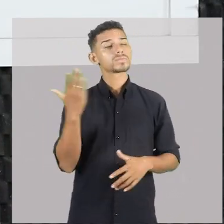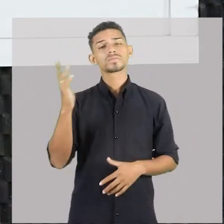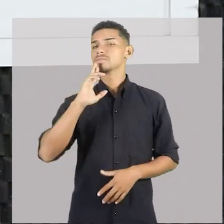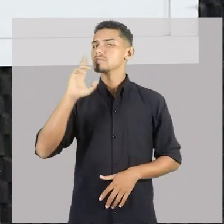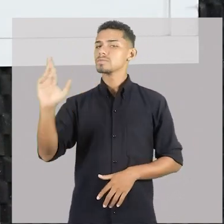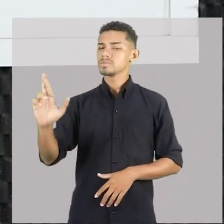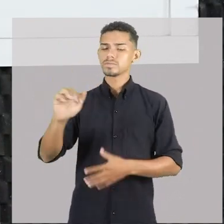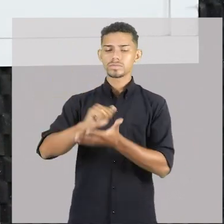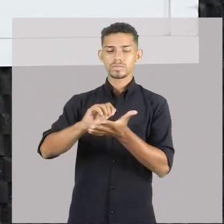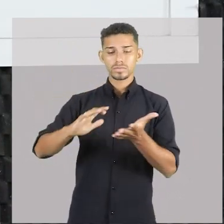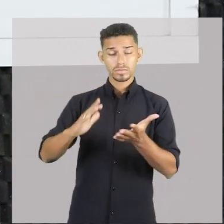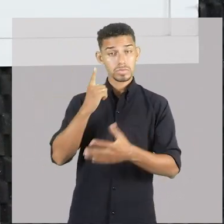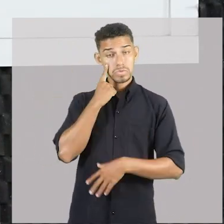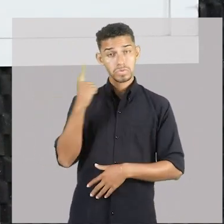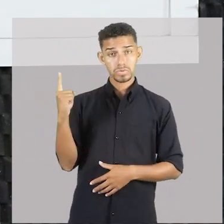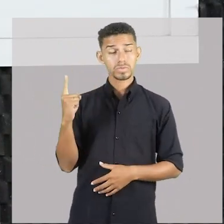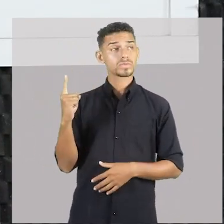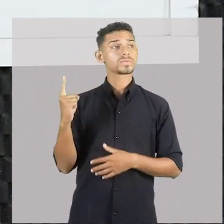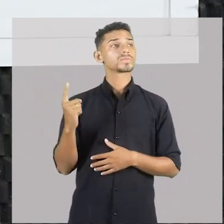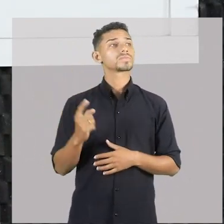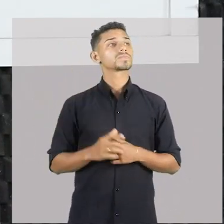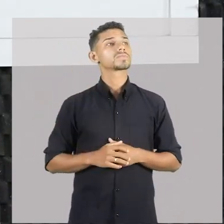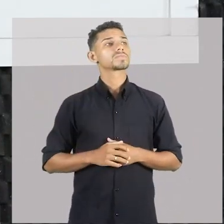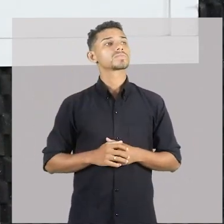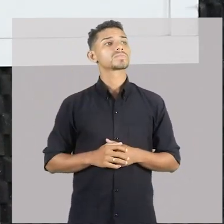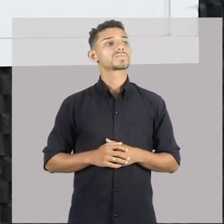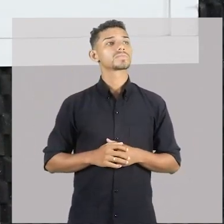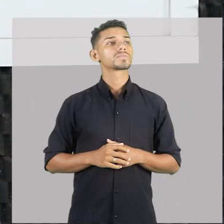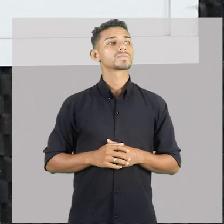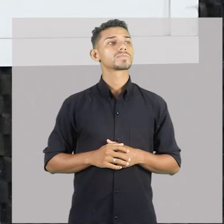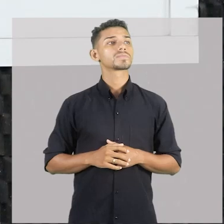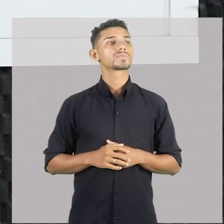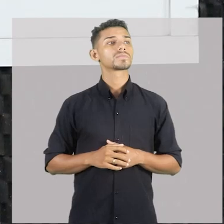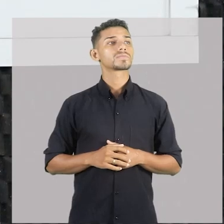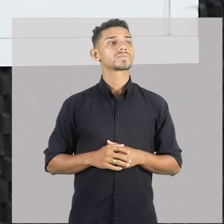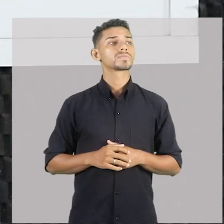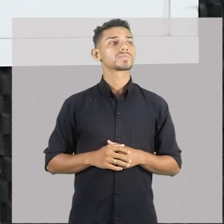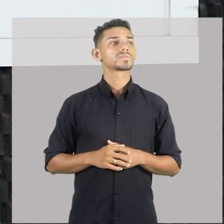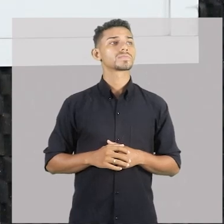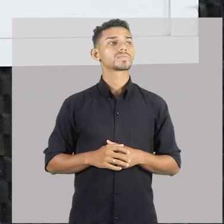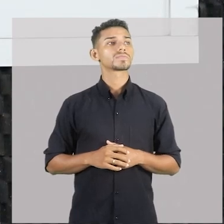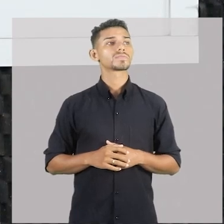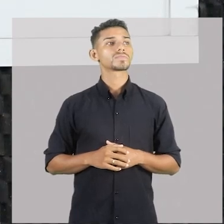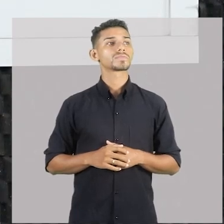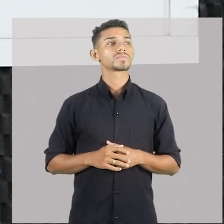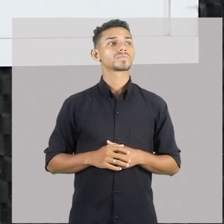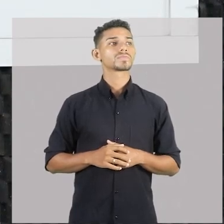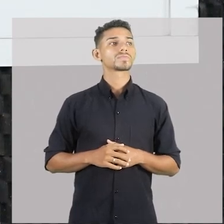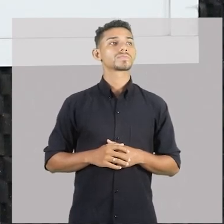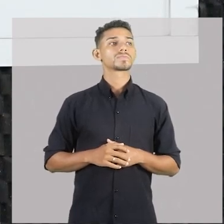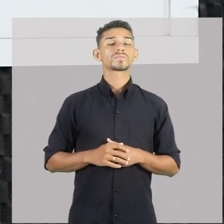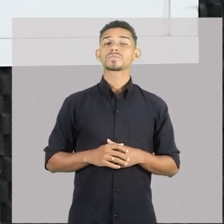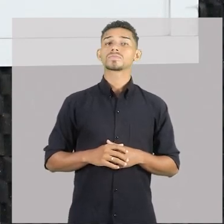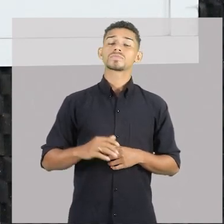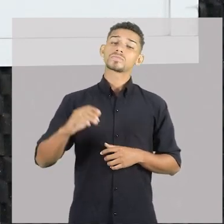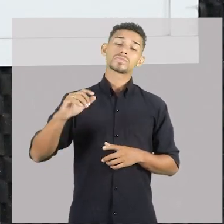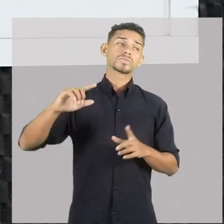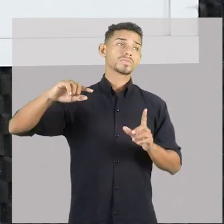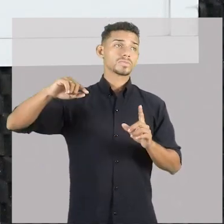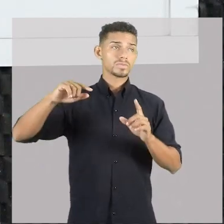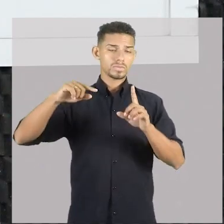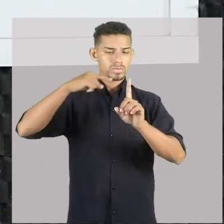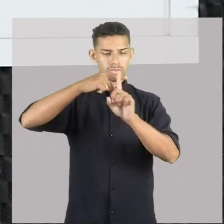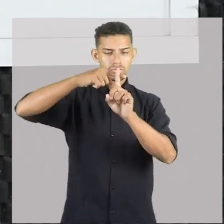os exercícios seria isso, ó, o movimento convencional de cargas positivas do